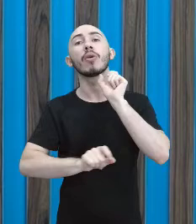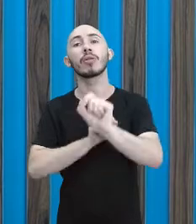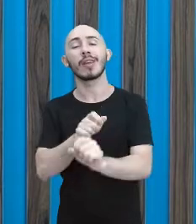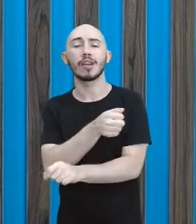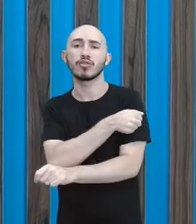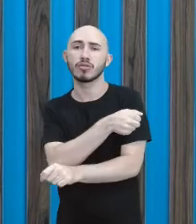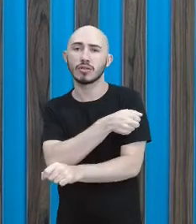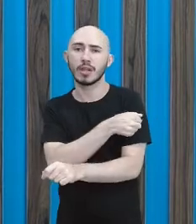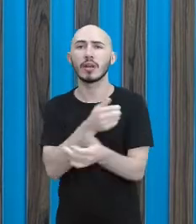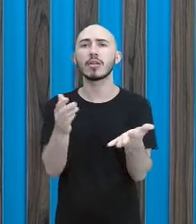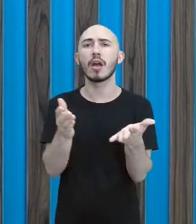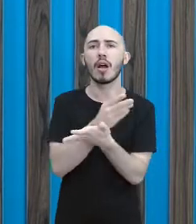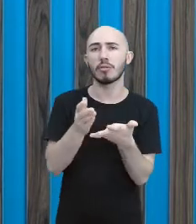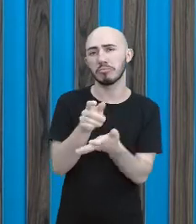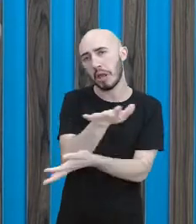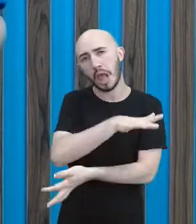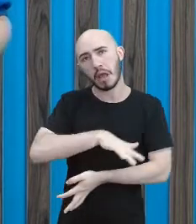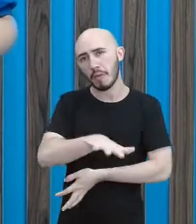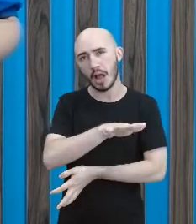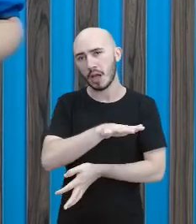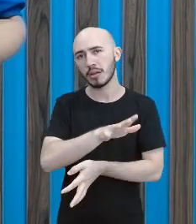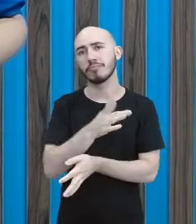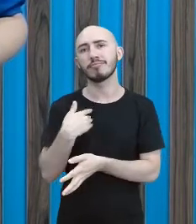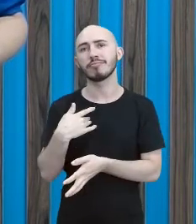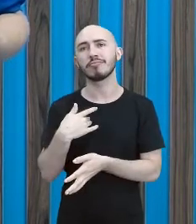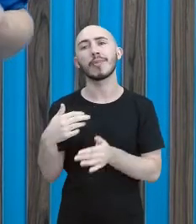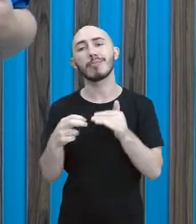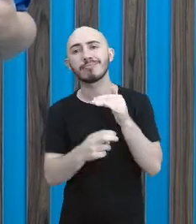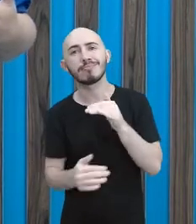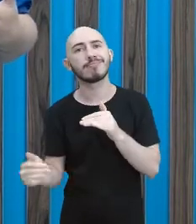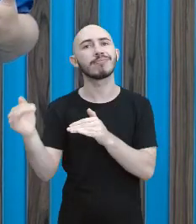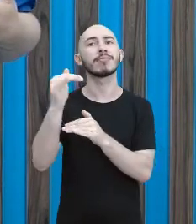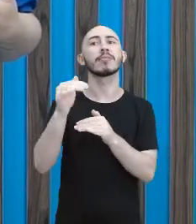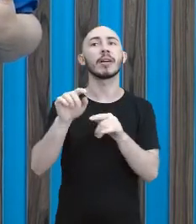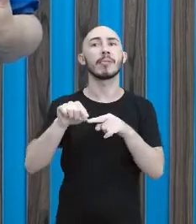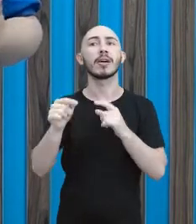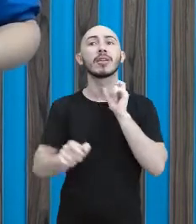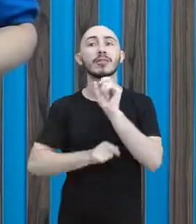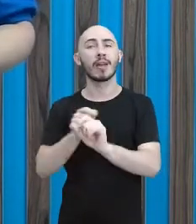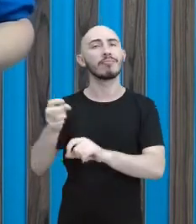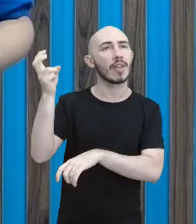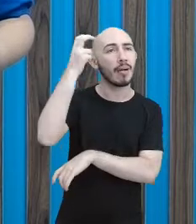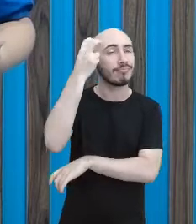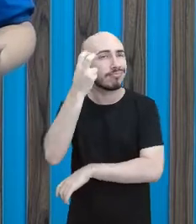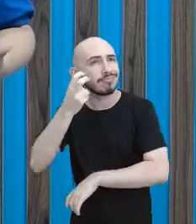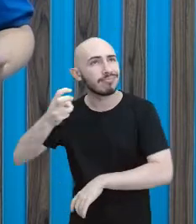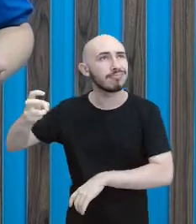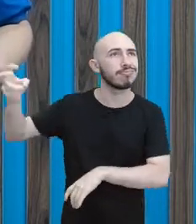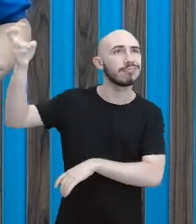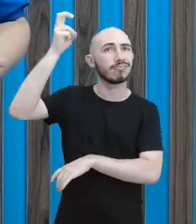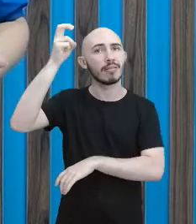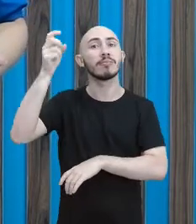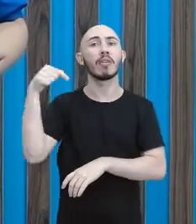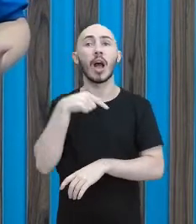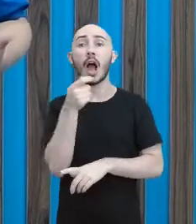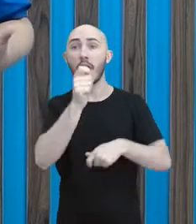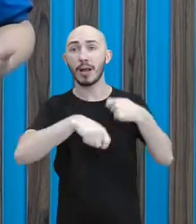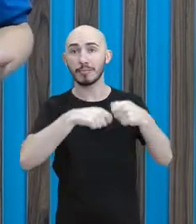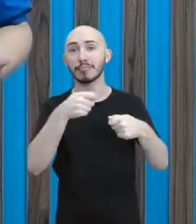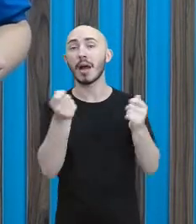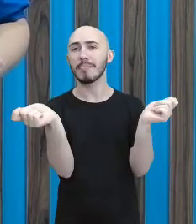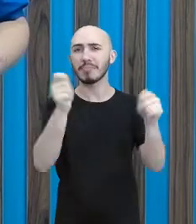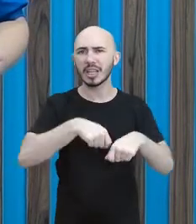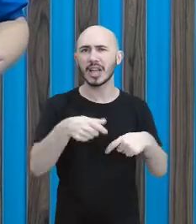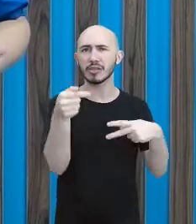determinado campus, não é? E a superdotação seria essas habilidades ainda mais exacerbadas,